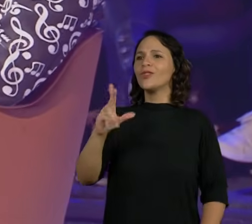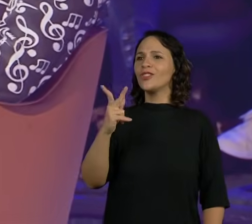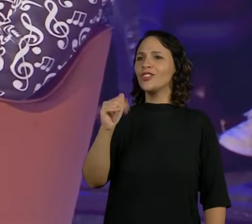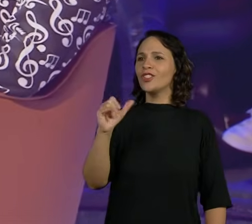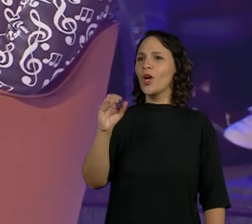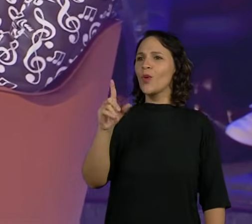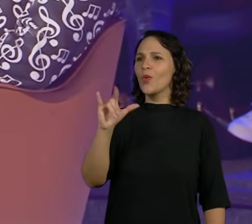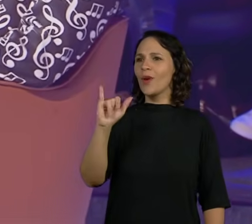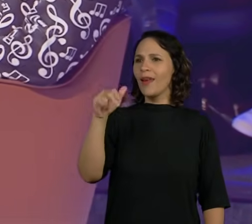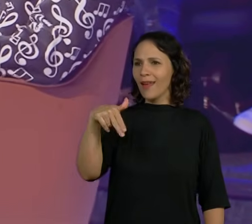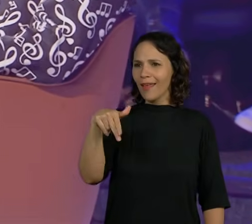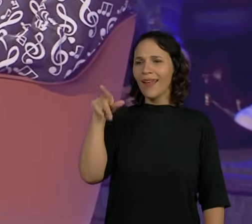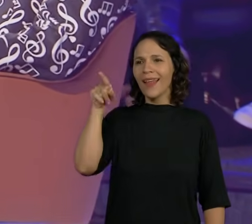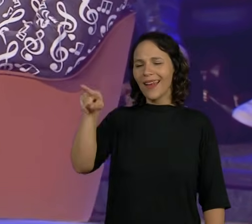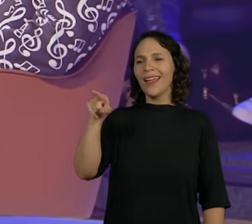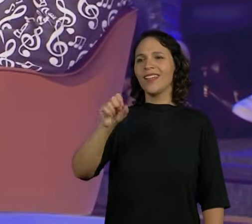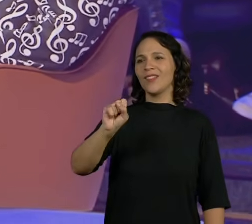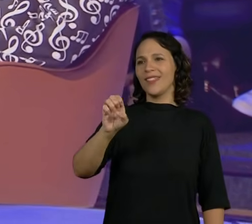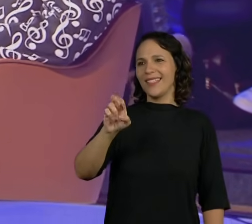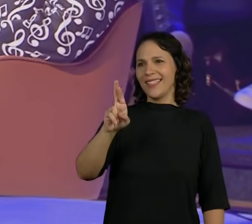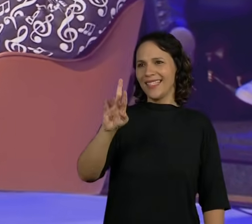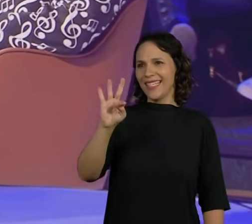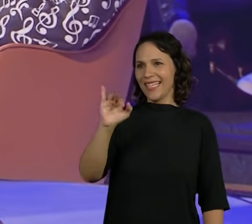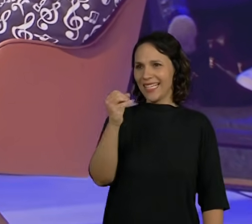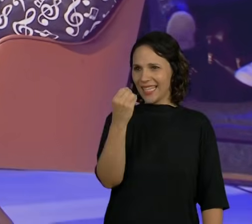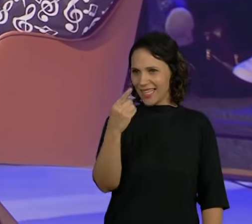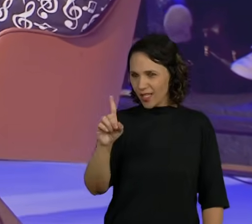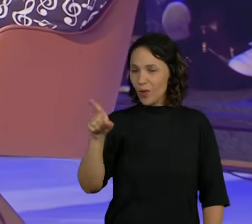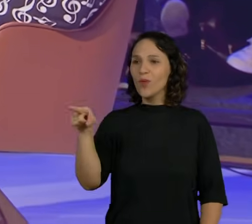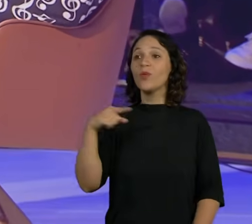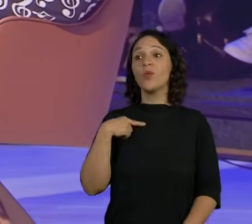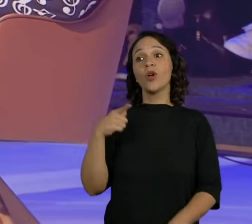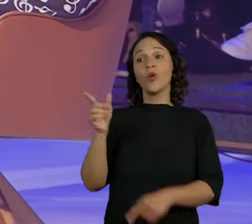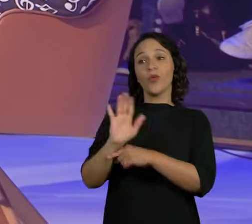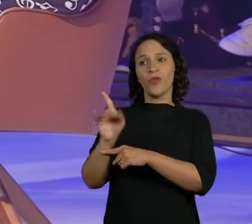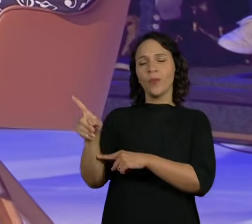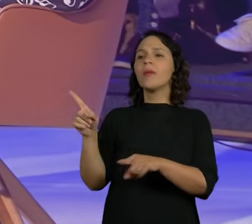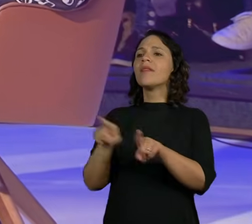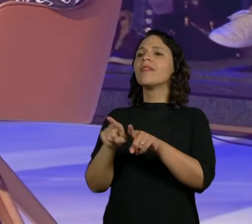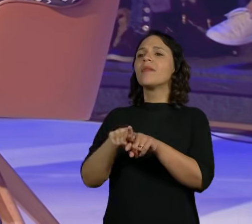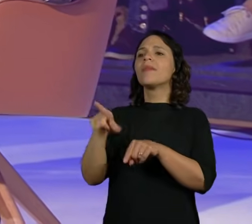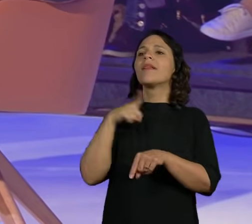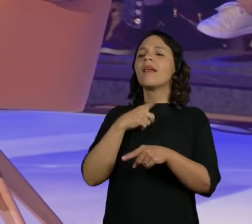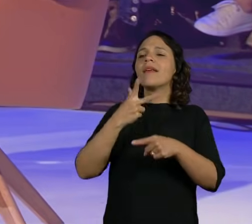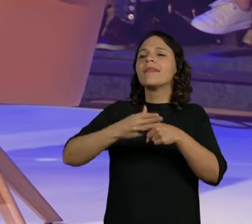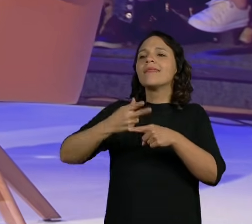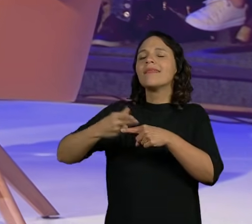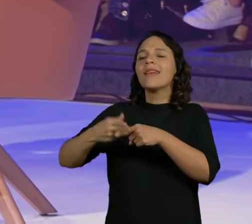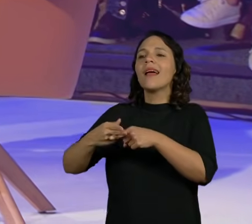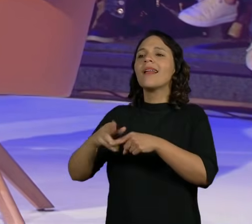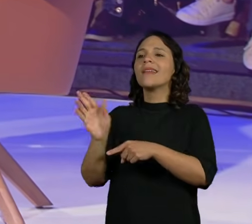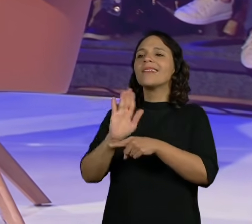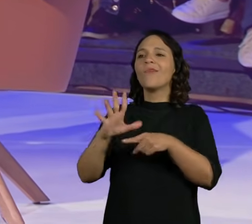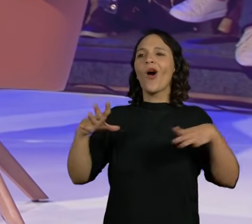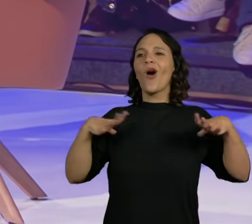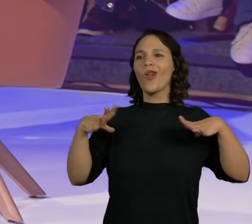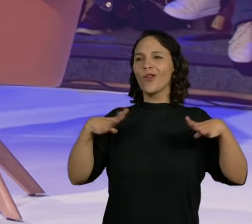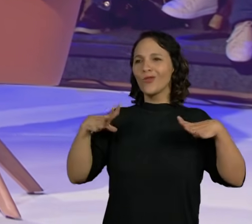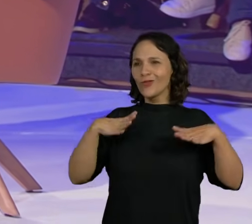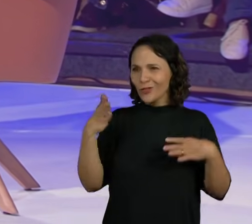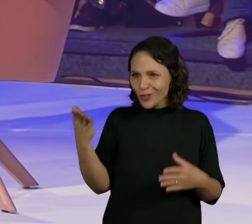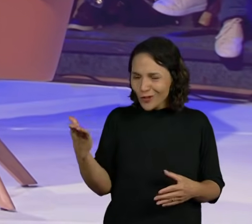ele. Né? Fizemos também a série Cine Hollywood. E é um cara muito bom, rapaz. Eles são responsáveis por ter